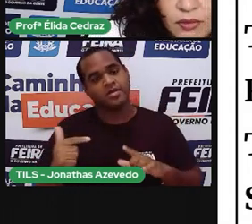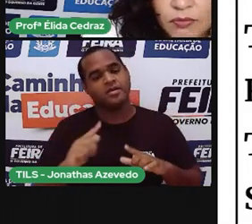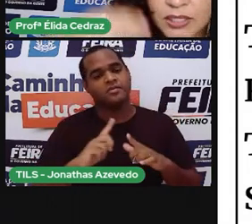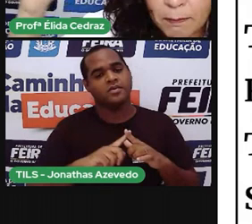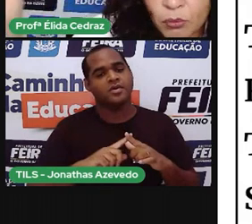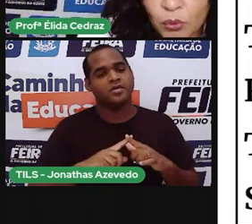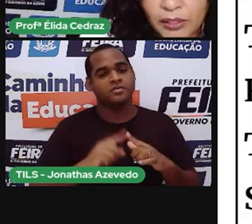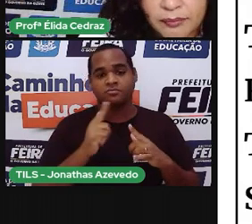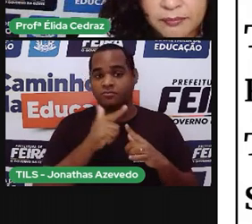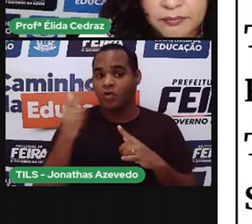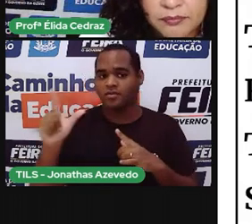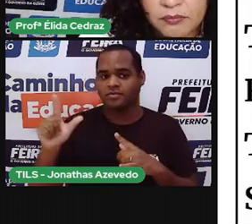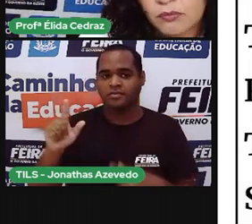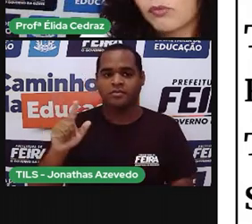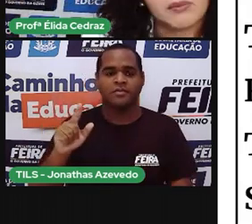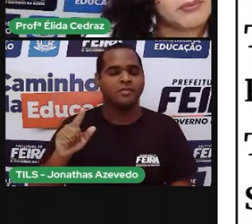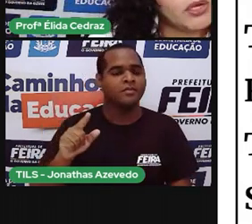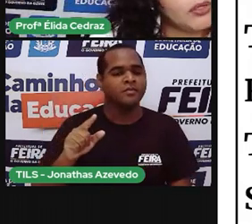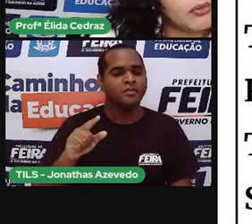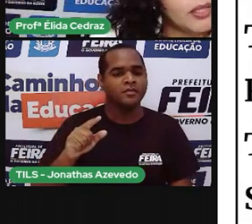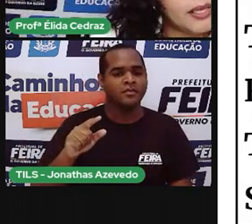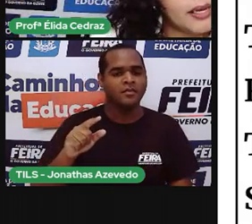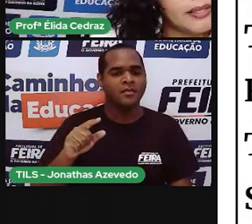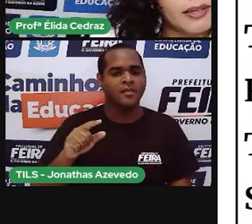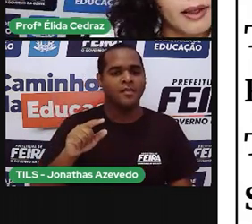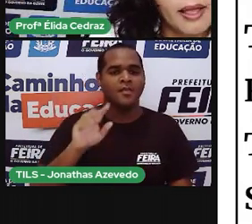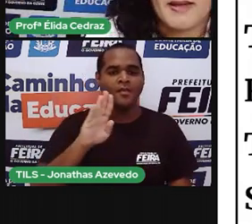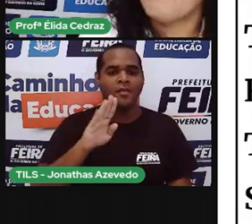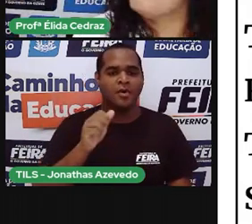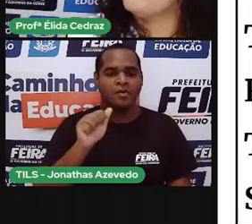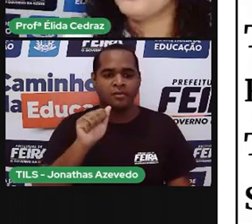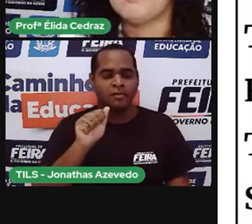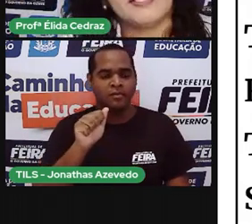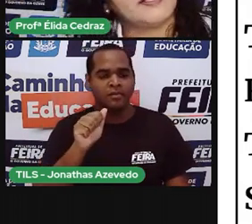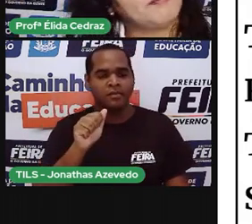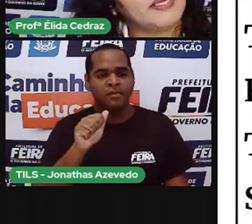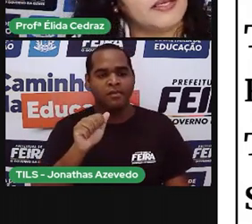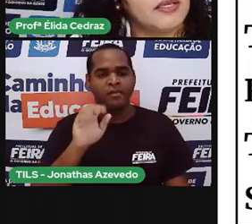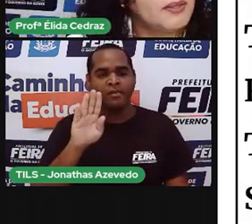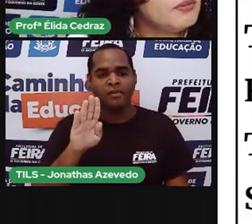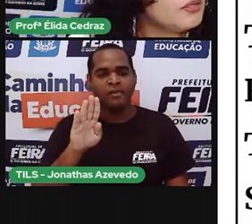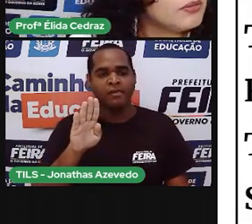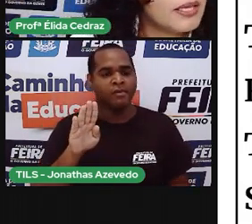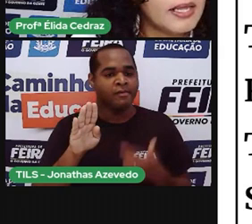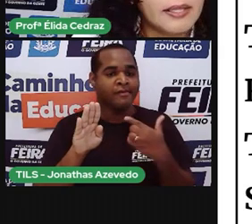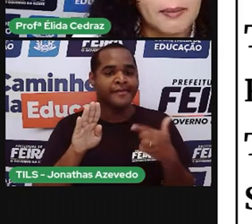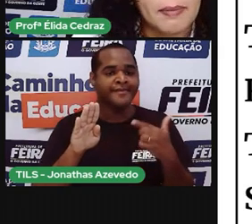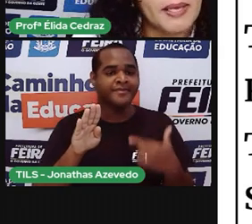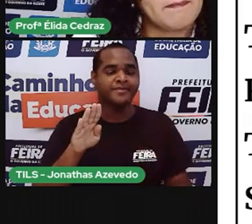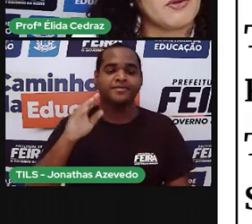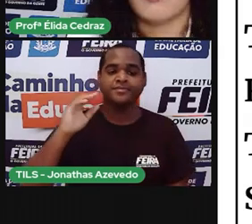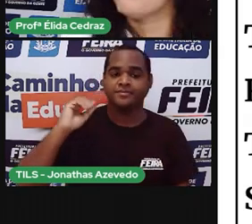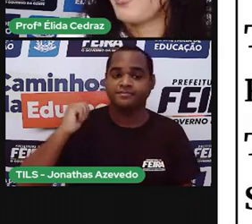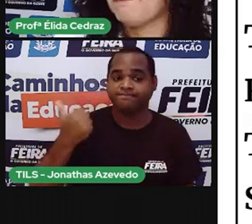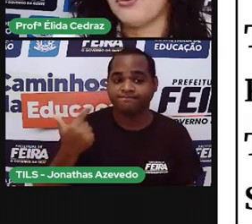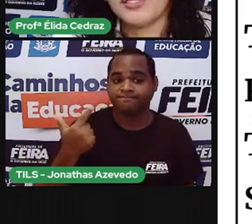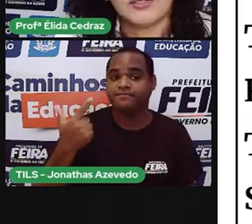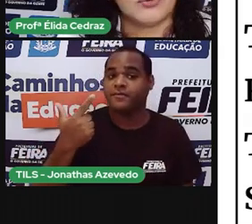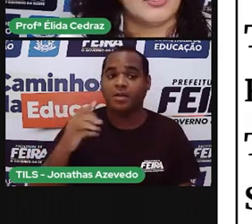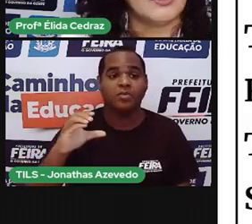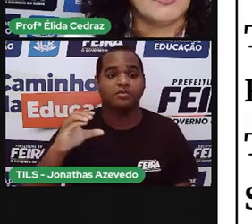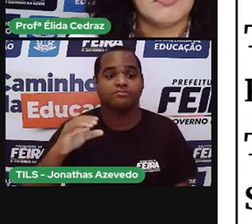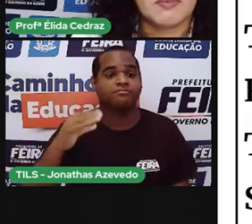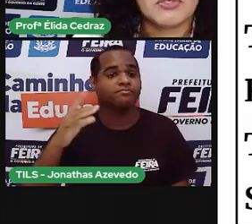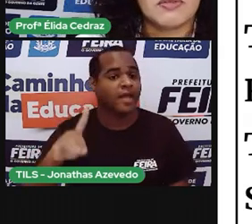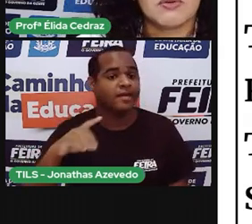aqui, você pula. Pro não tem a letra A, pula para a letra B. Não tem letra B, pro, vai